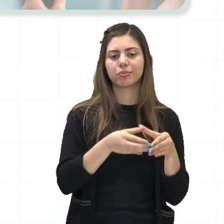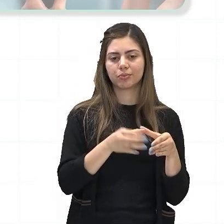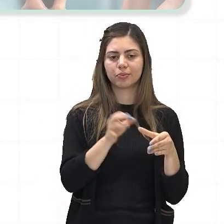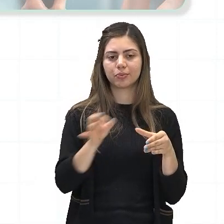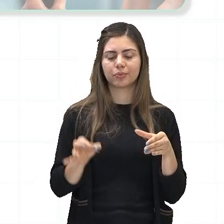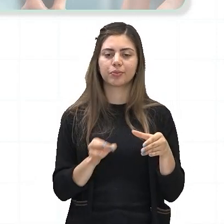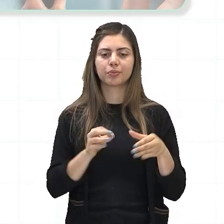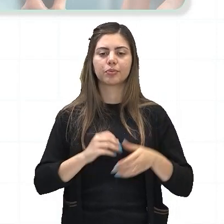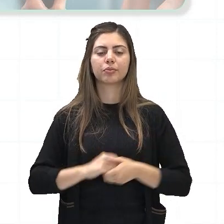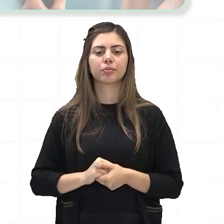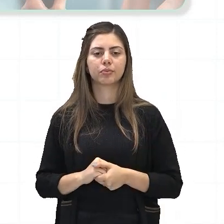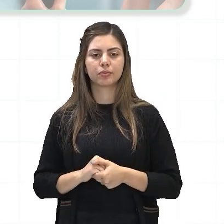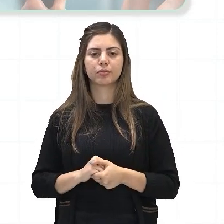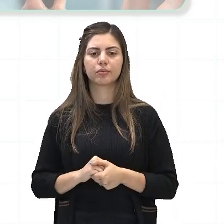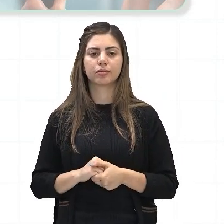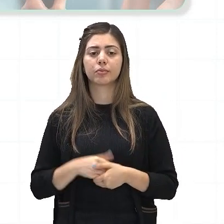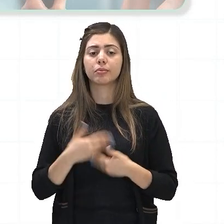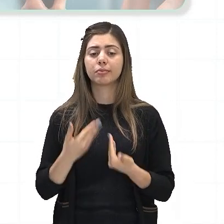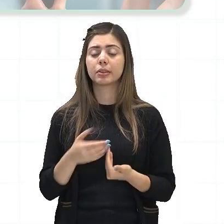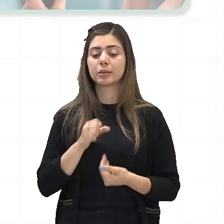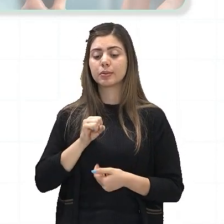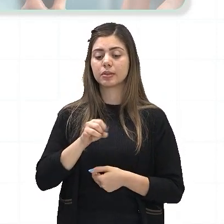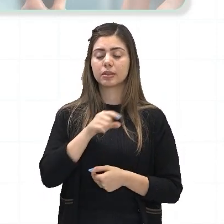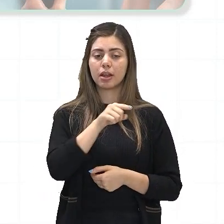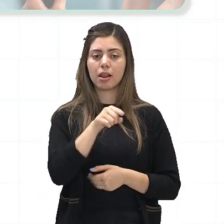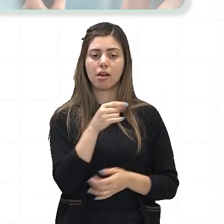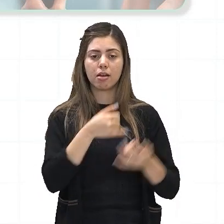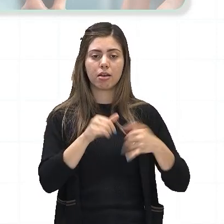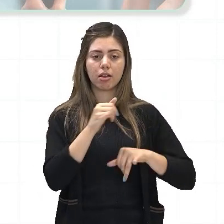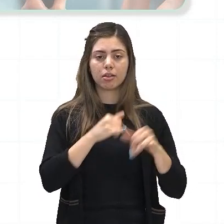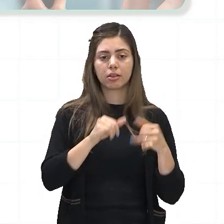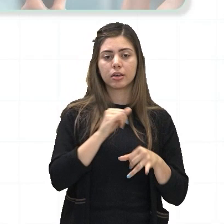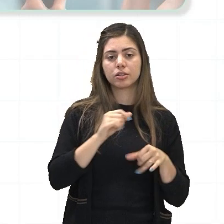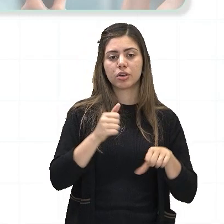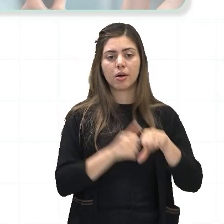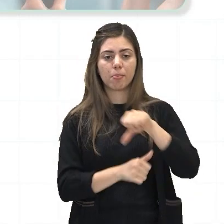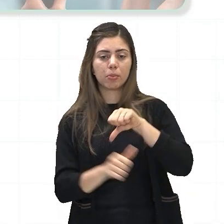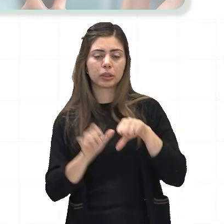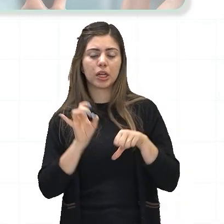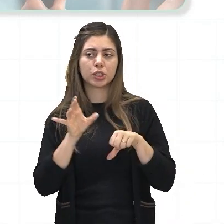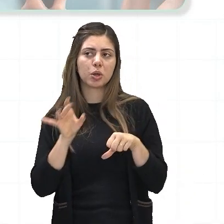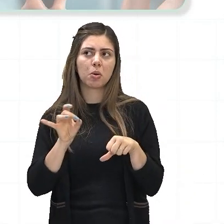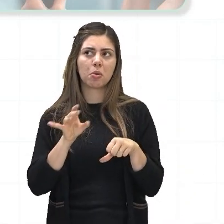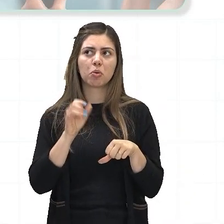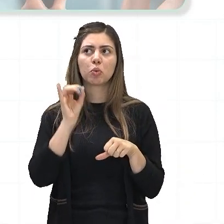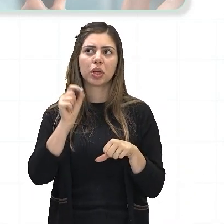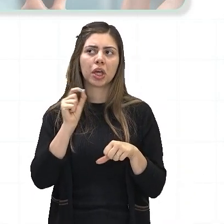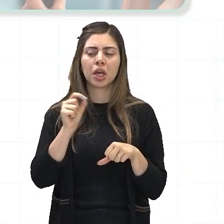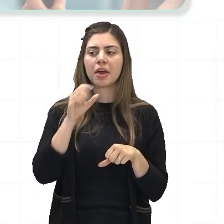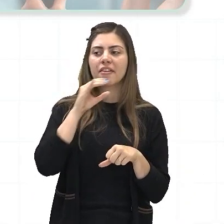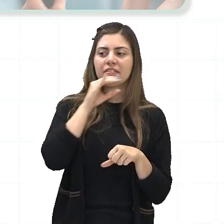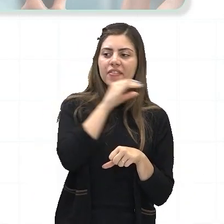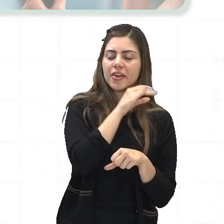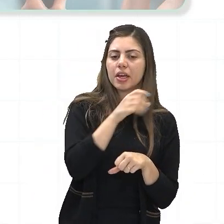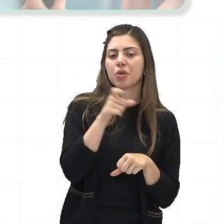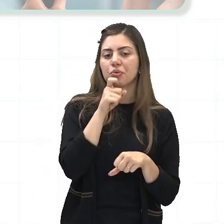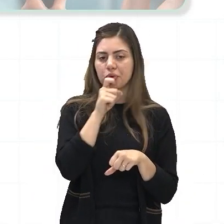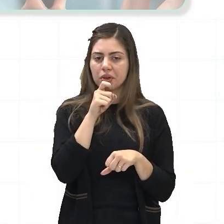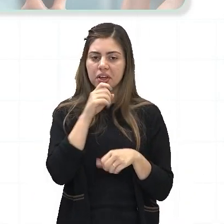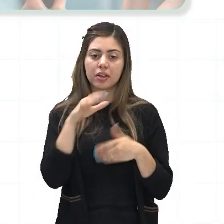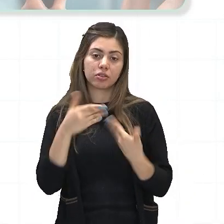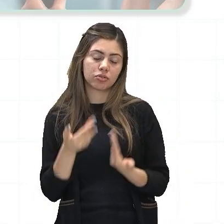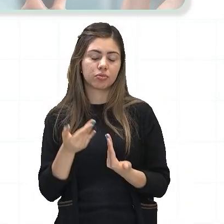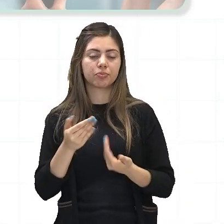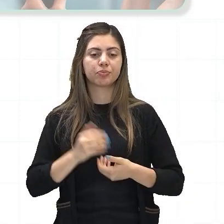classificados como resistivos. Se a energia elétrica for transformada apenas em térmica, que está relacionado com calor, como a gente